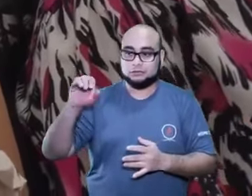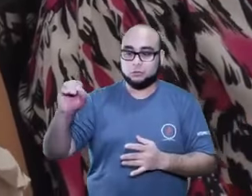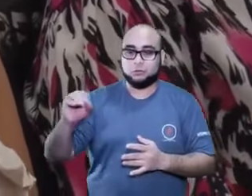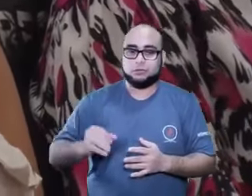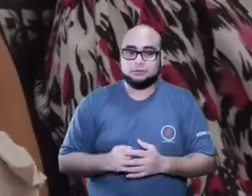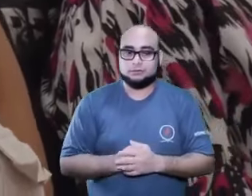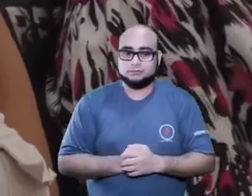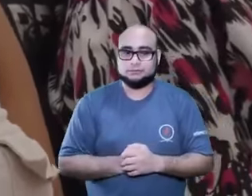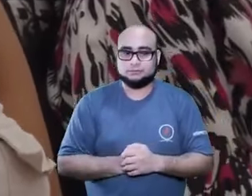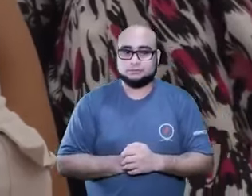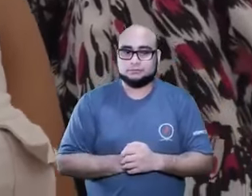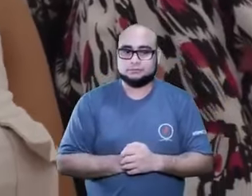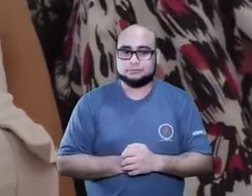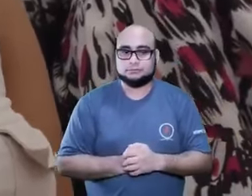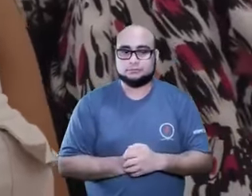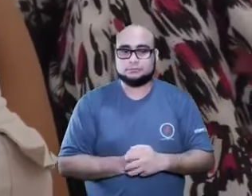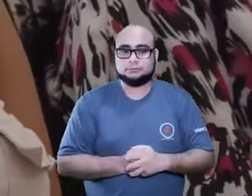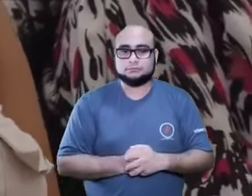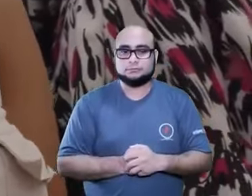É. É.